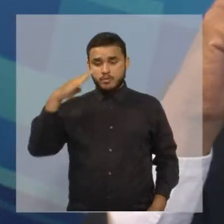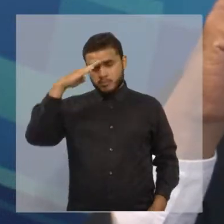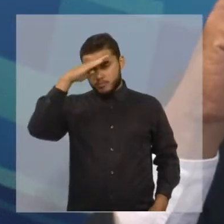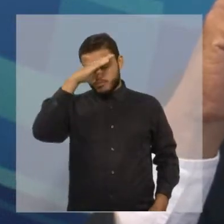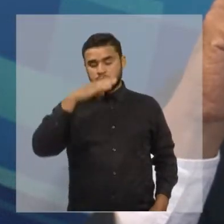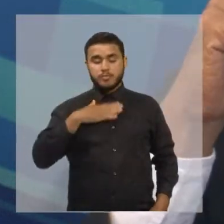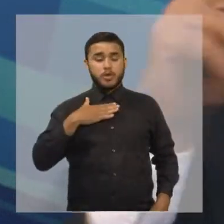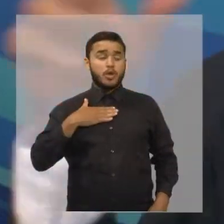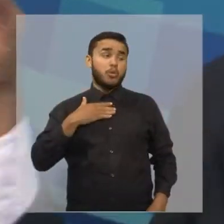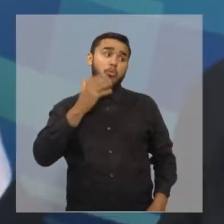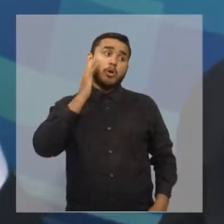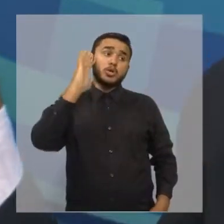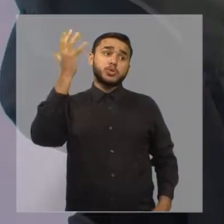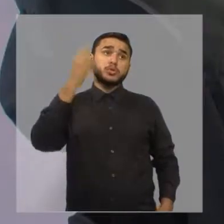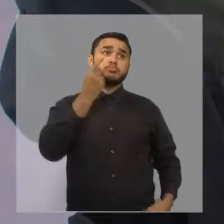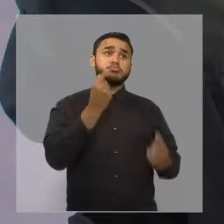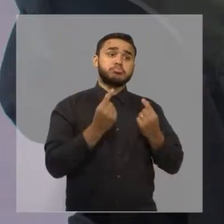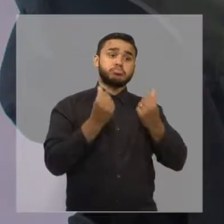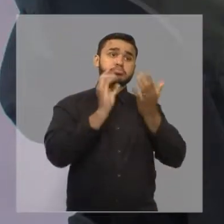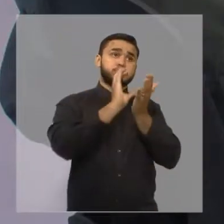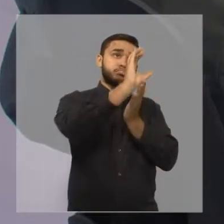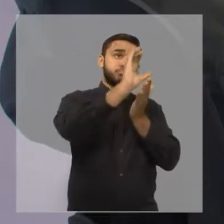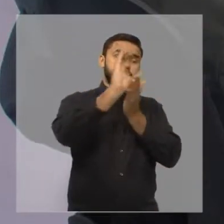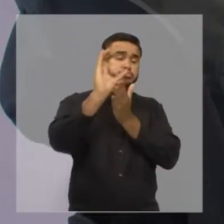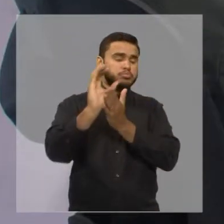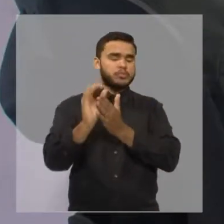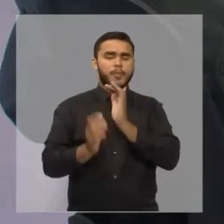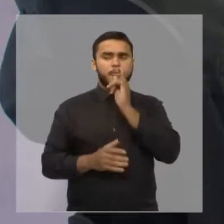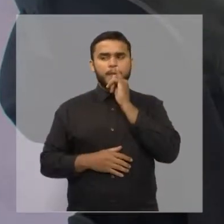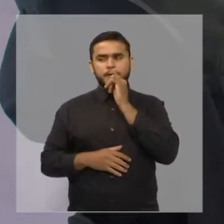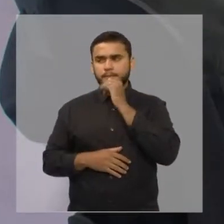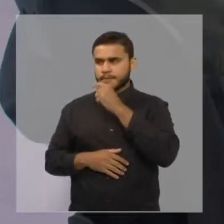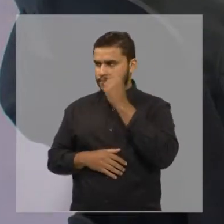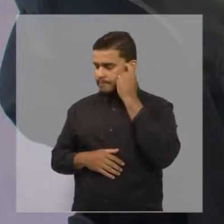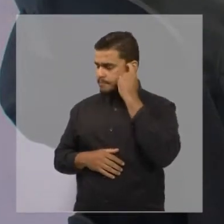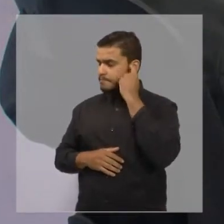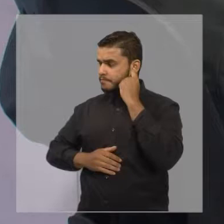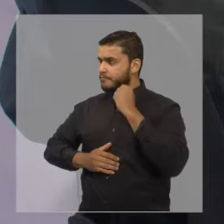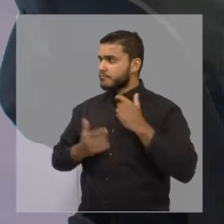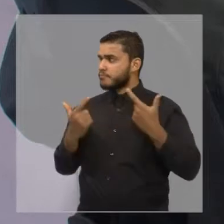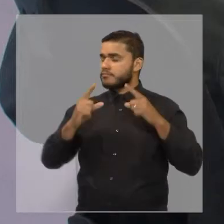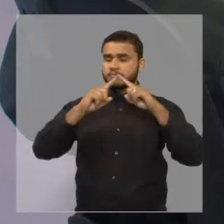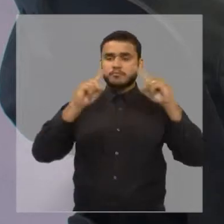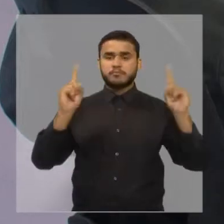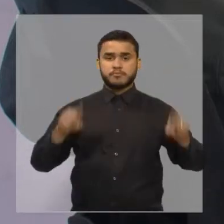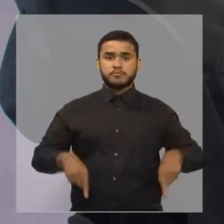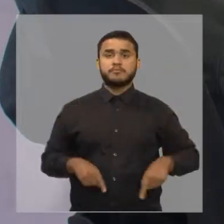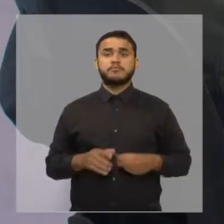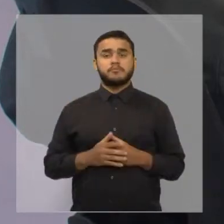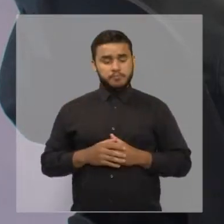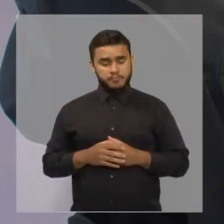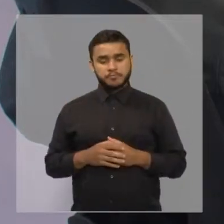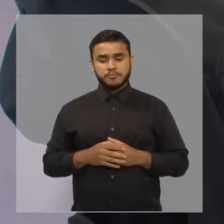Agora, com relação a não ter projeto para o Nordeste, eu preciso lembrar